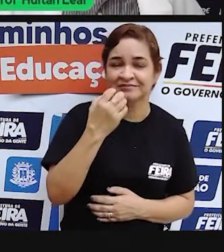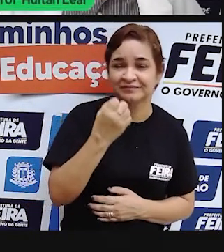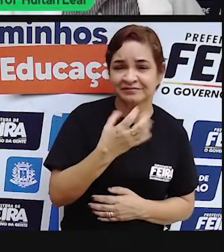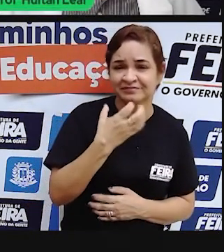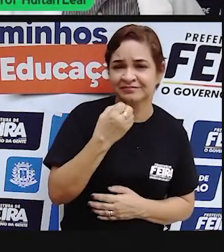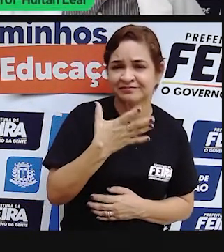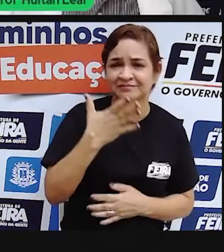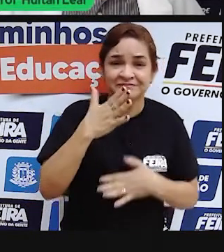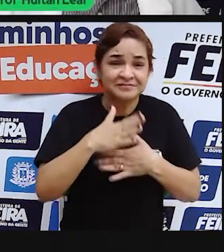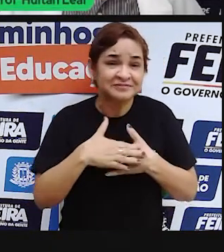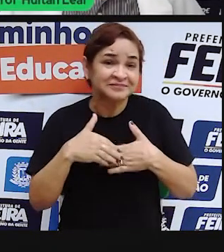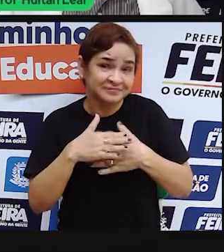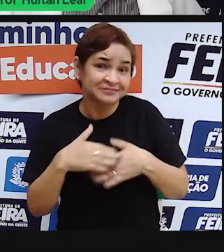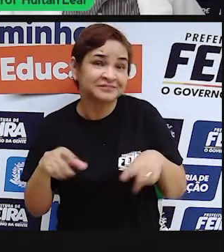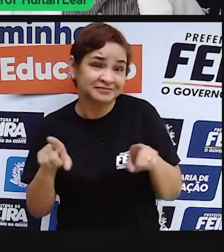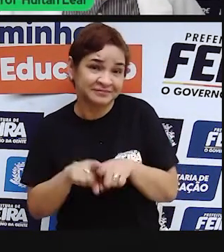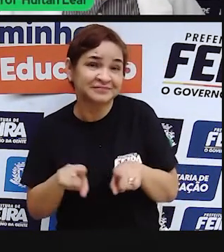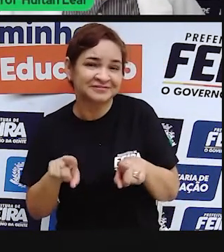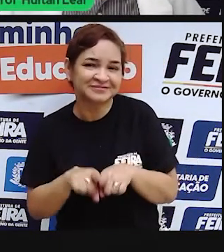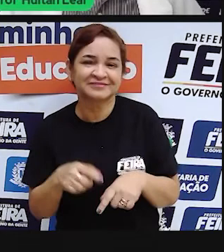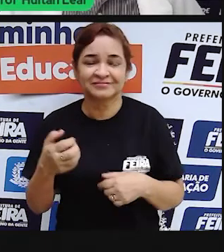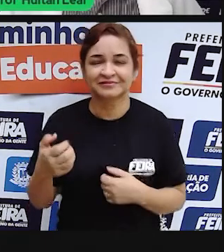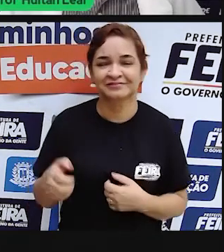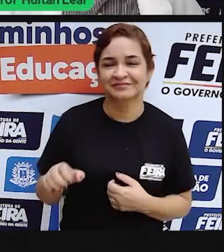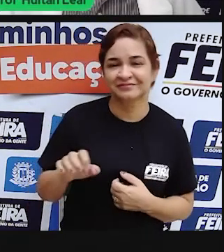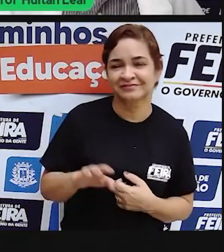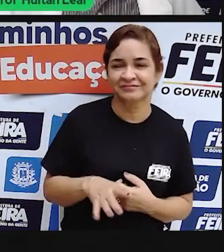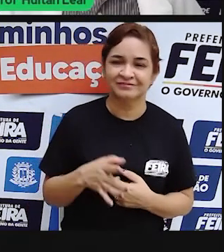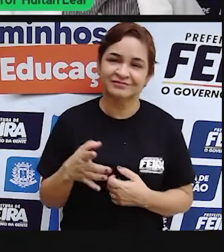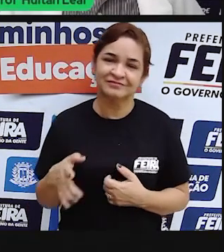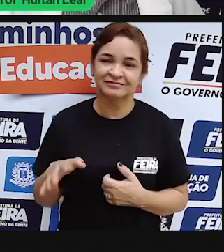muito carinho também.